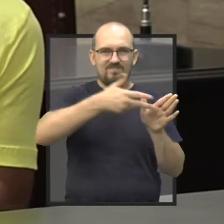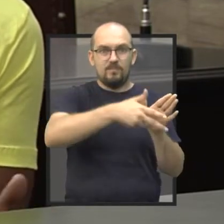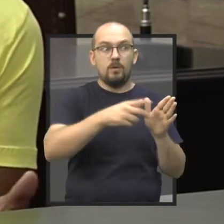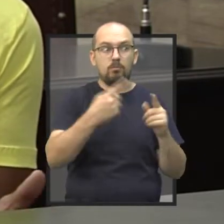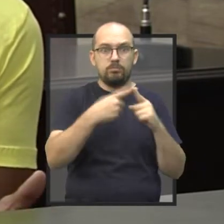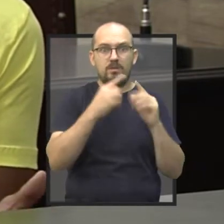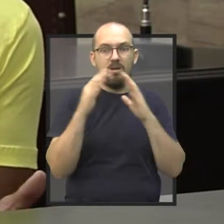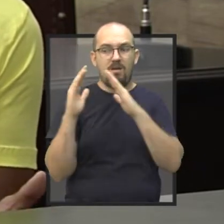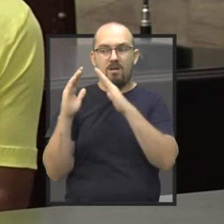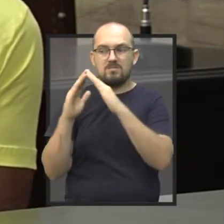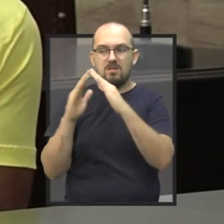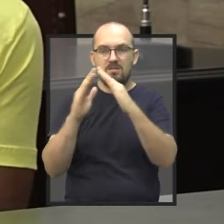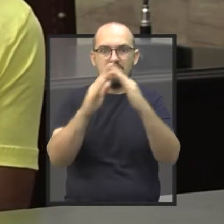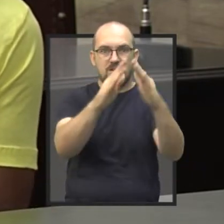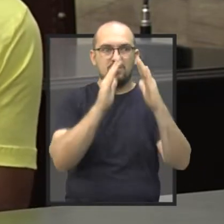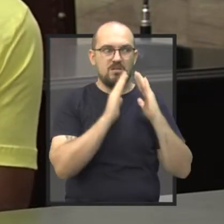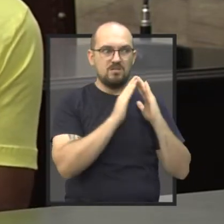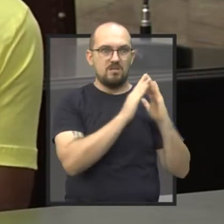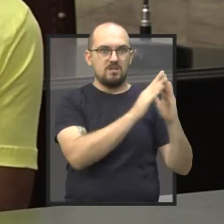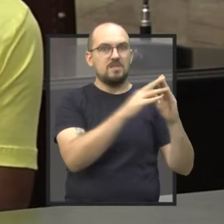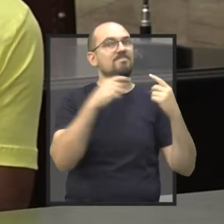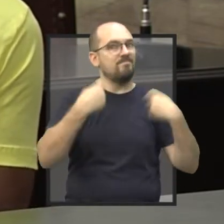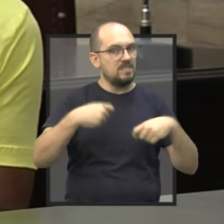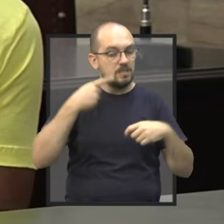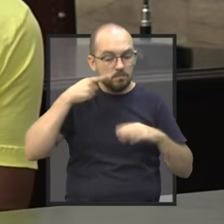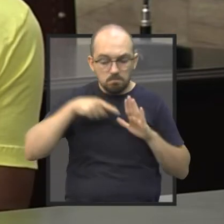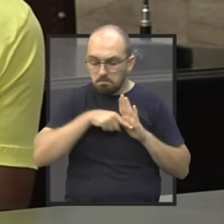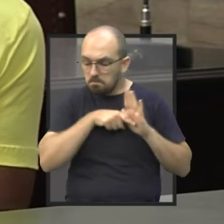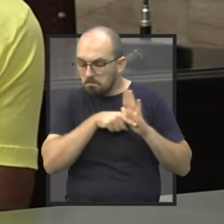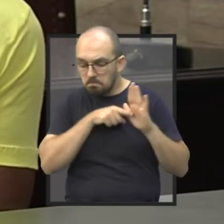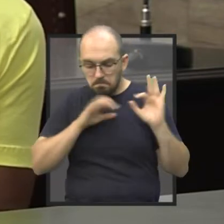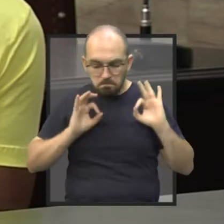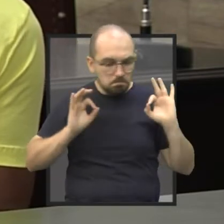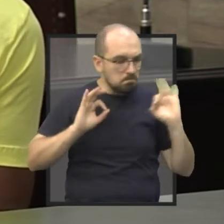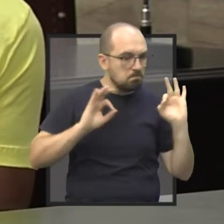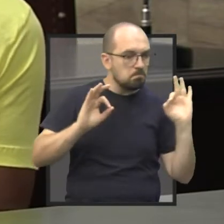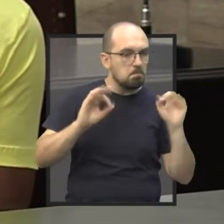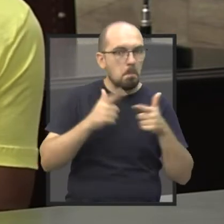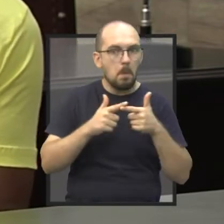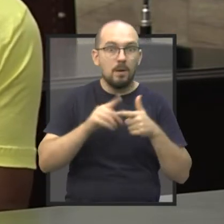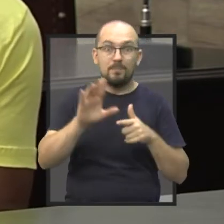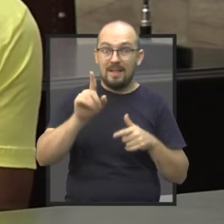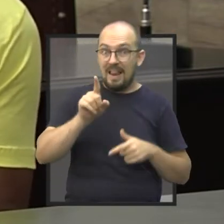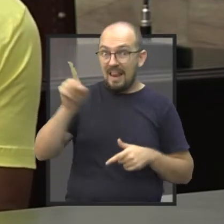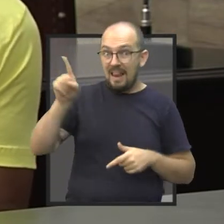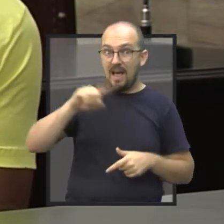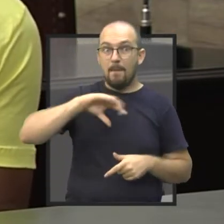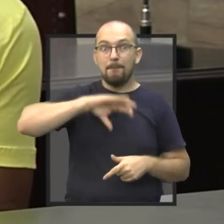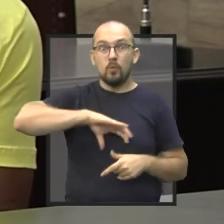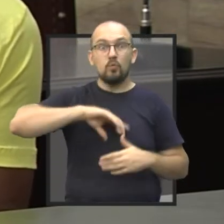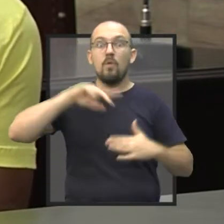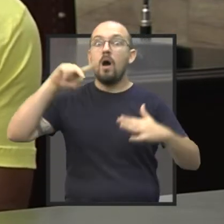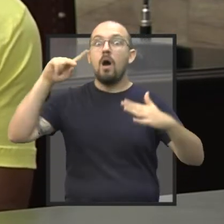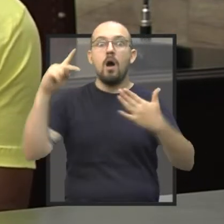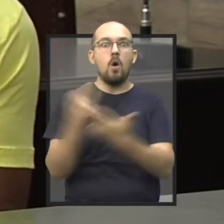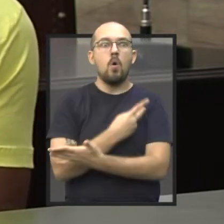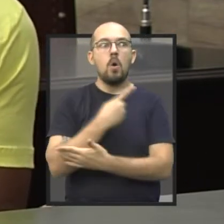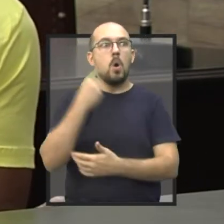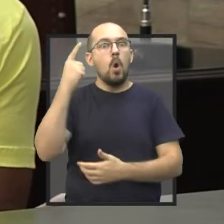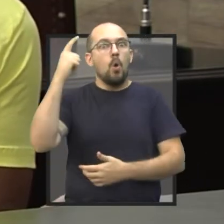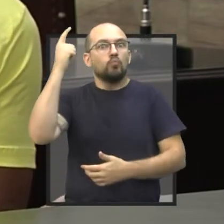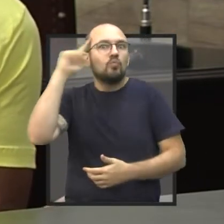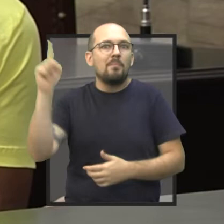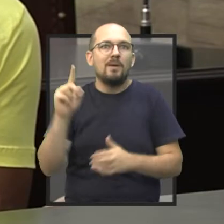moradores, parte urbana, eles têm que fazer. Por quê? Aconteceu lá no distrito uma coisa que ninguém esperava, né? Foi